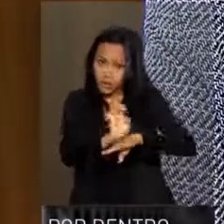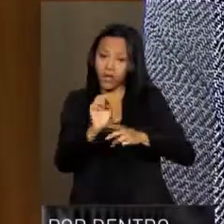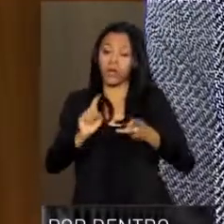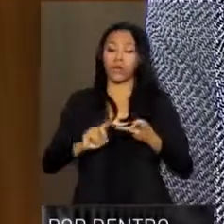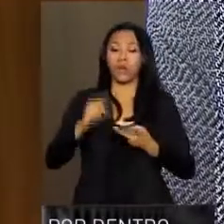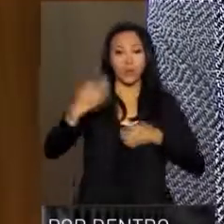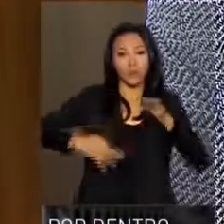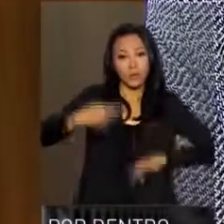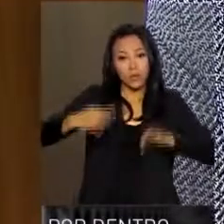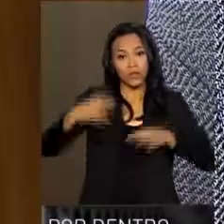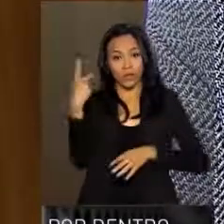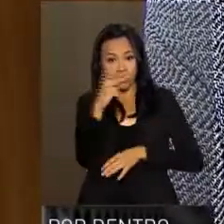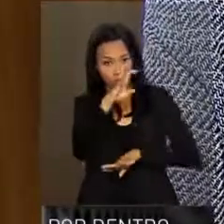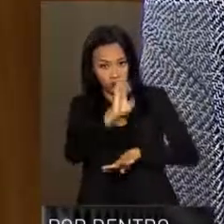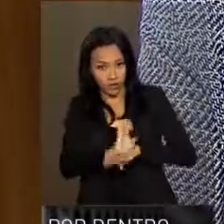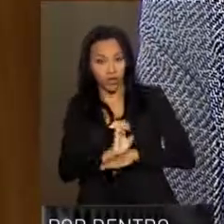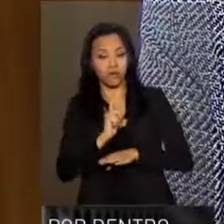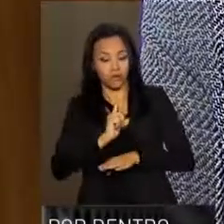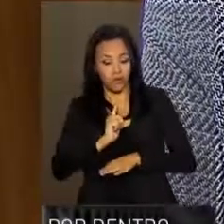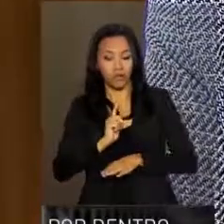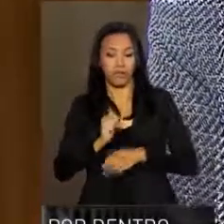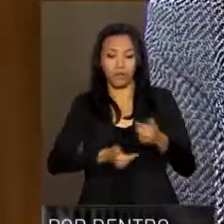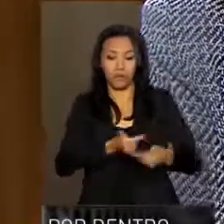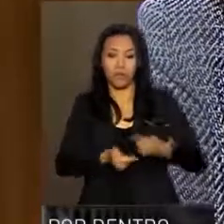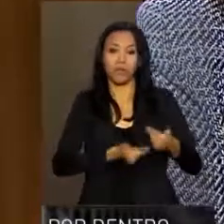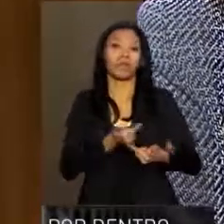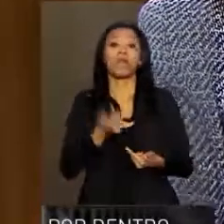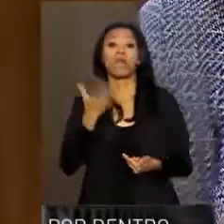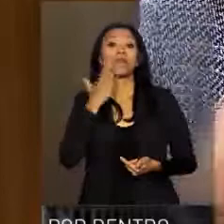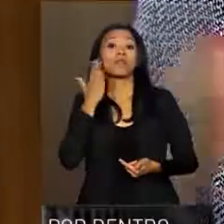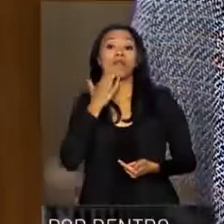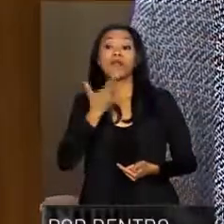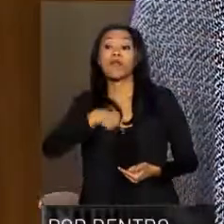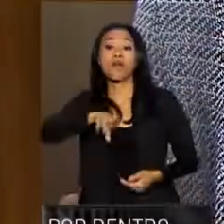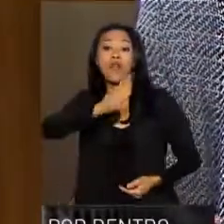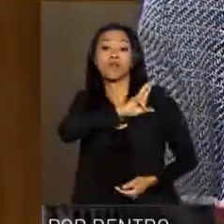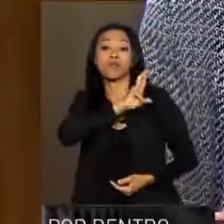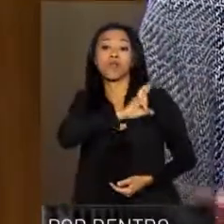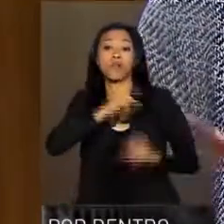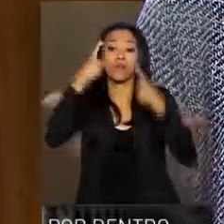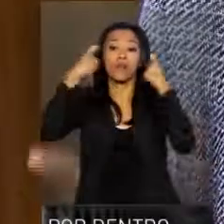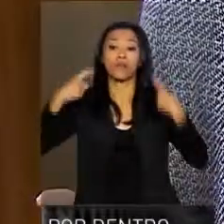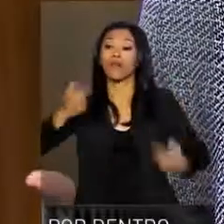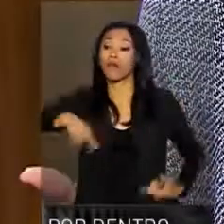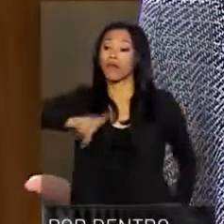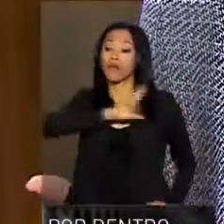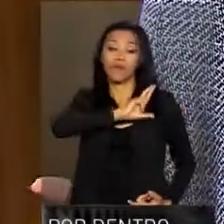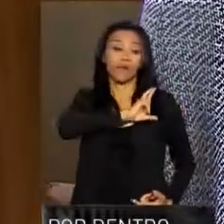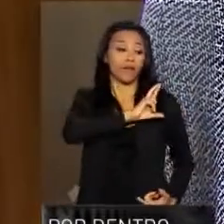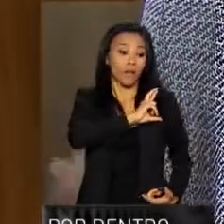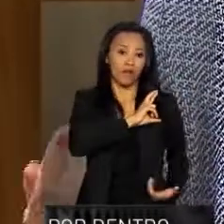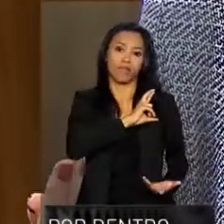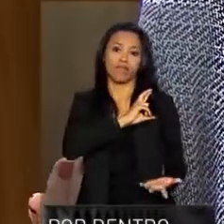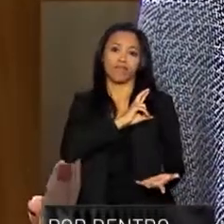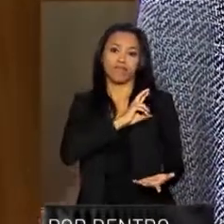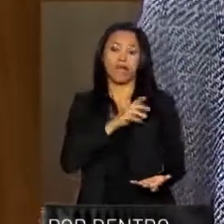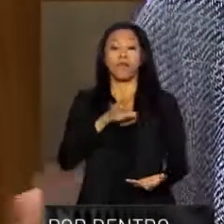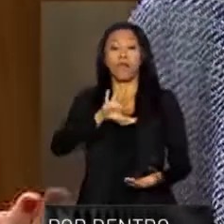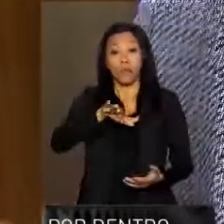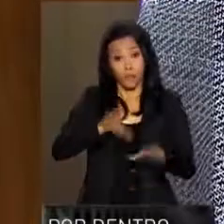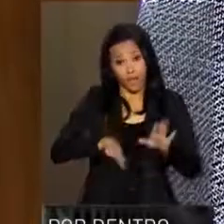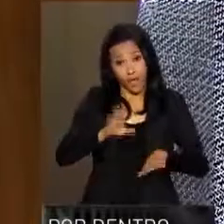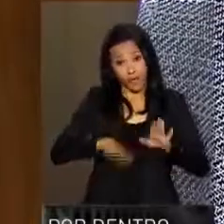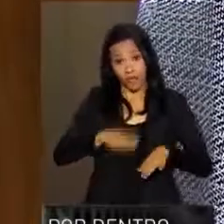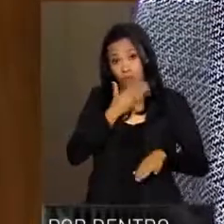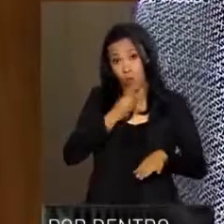em relação à questão da responsabilização do autor da agressão que se imagina que o homem muitas vezes quando ele é punido ele